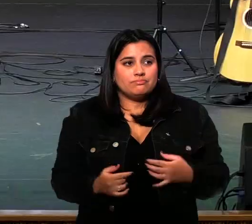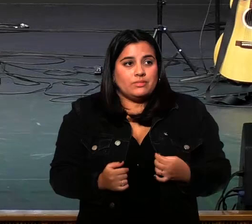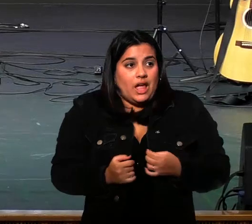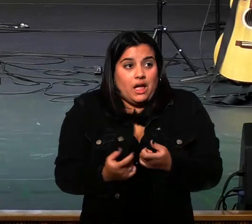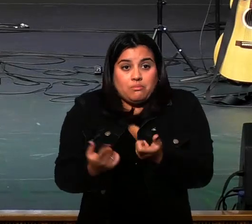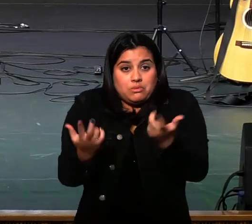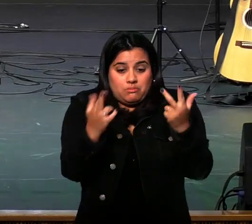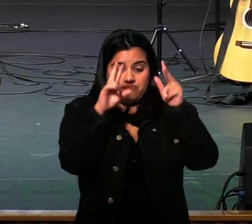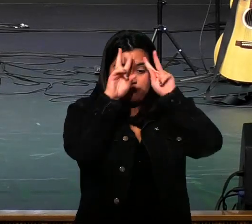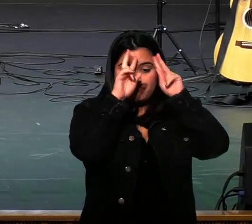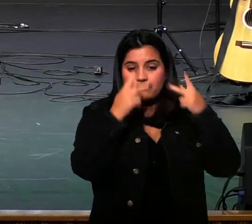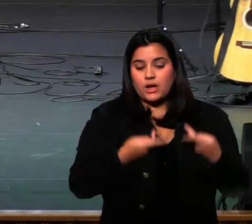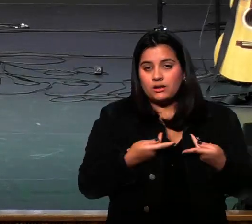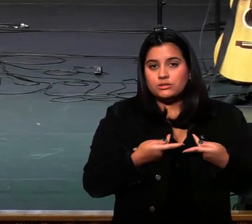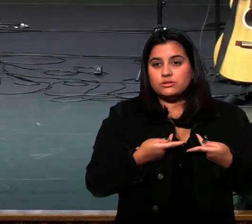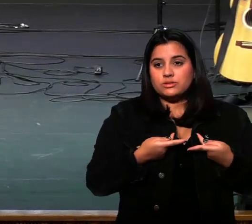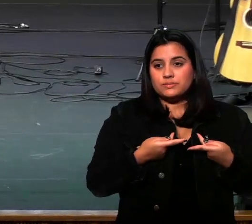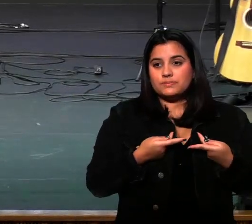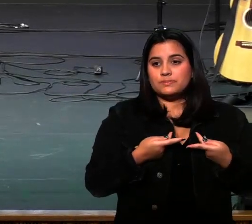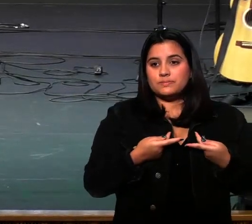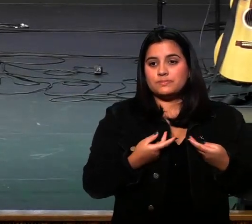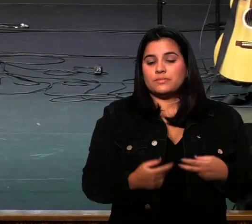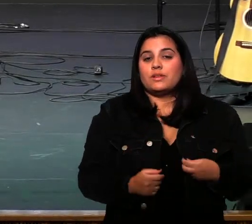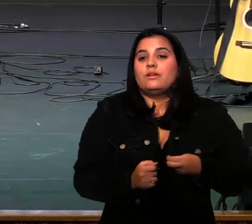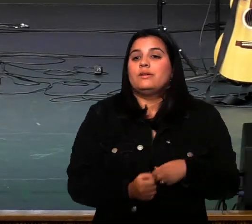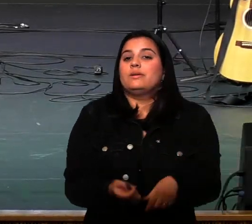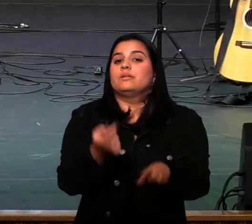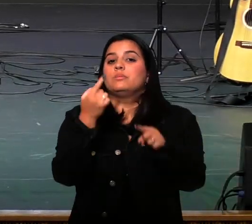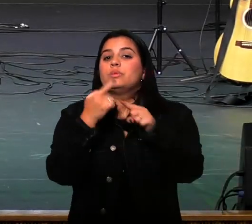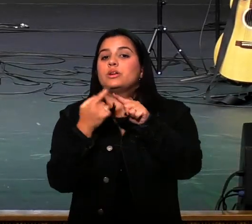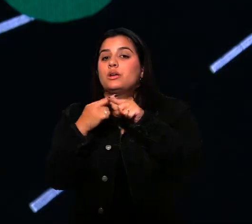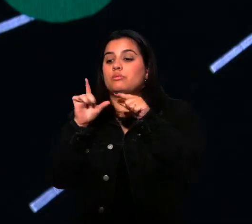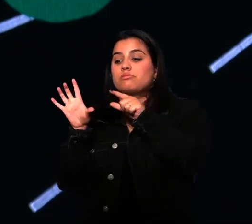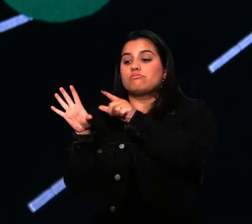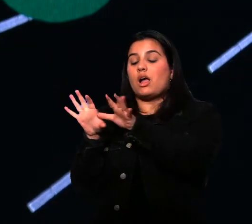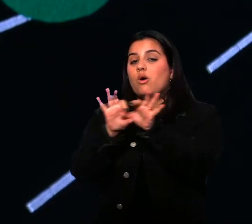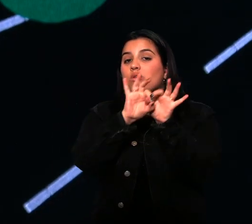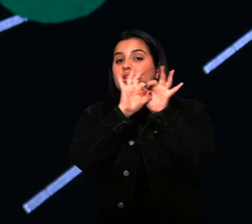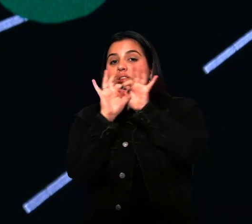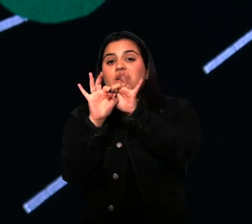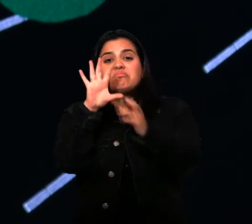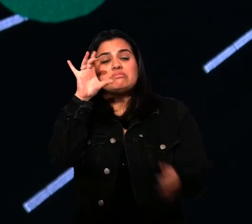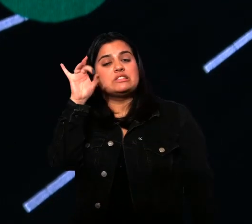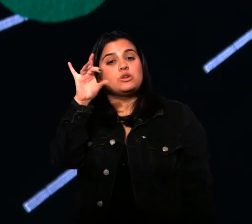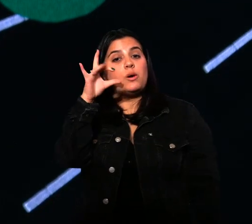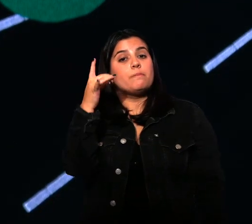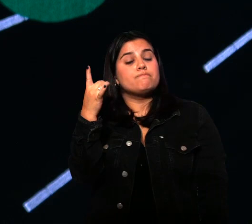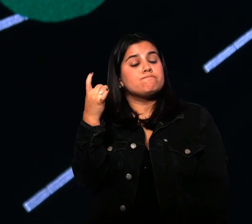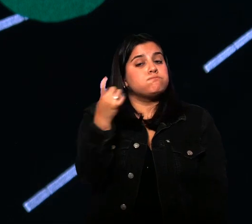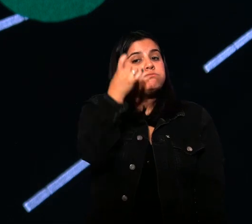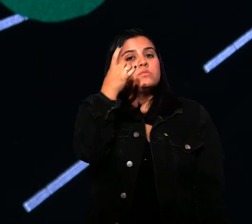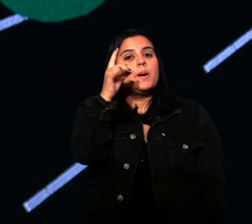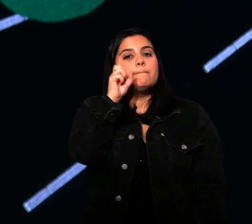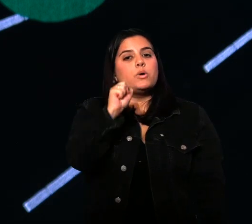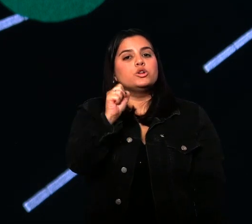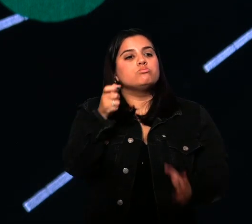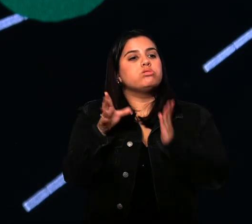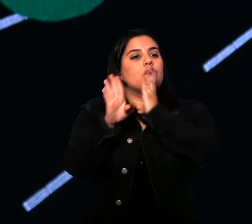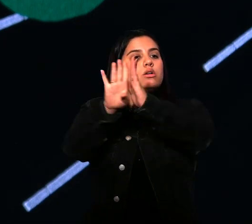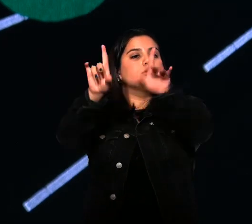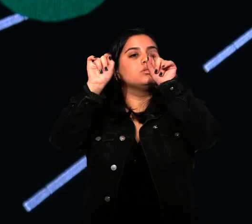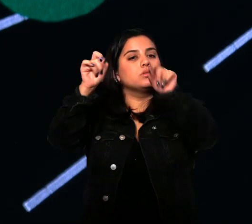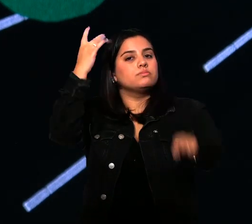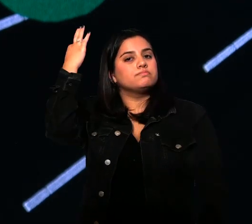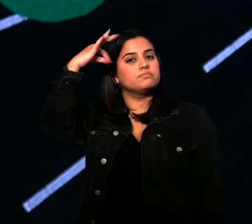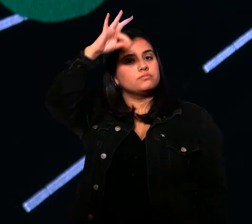humanos. Por quê? A unidade só é possível através do Espírito Santo de Deus, que vai mostrar as